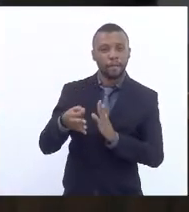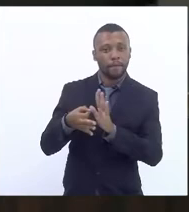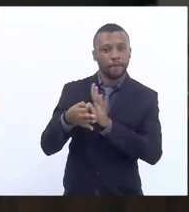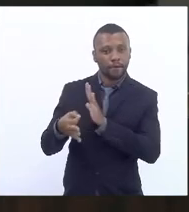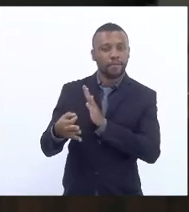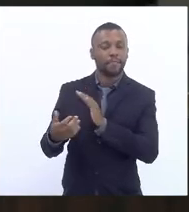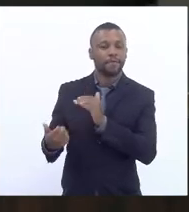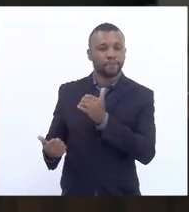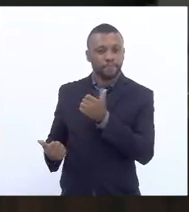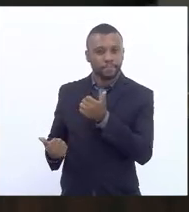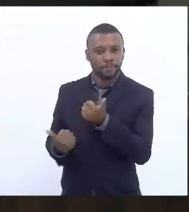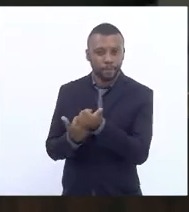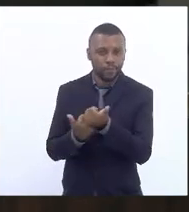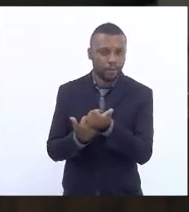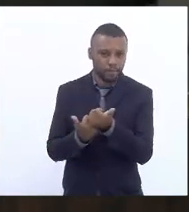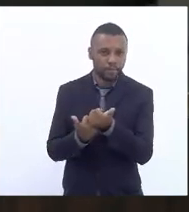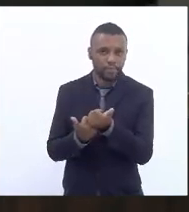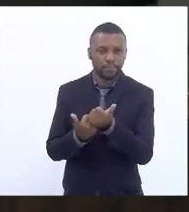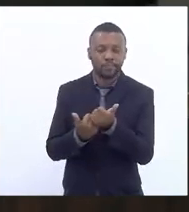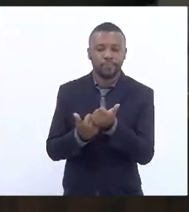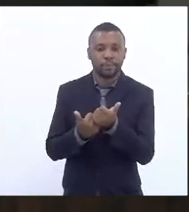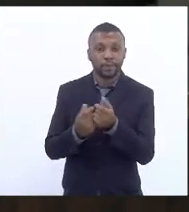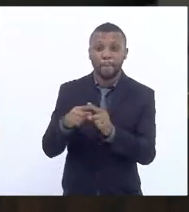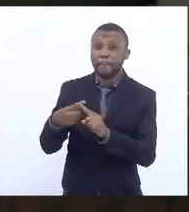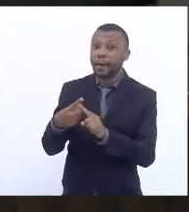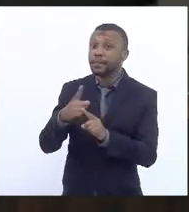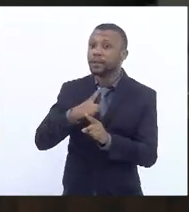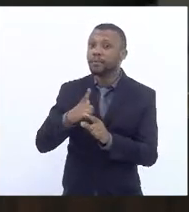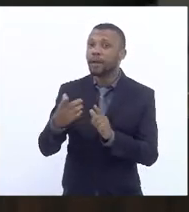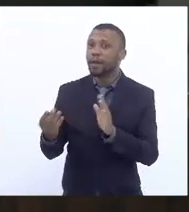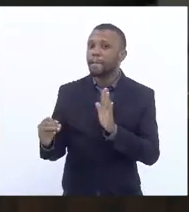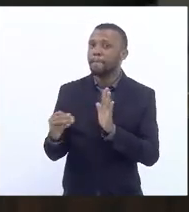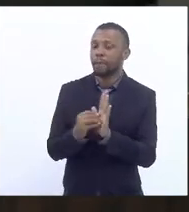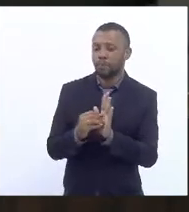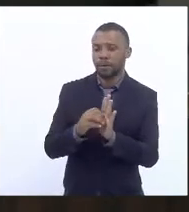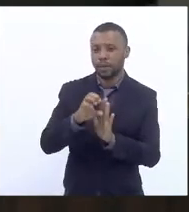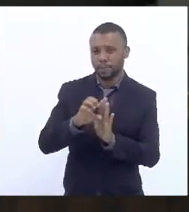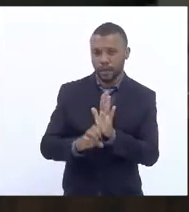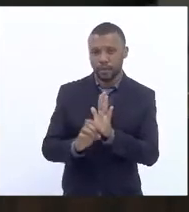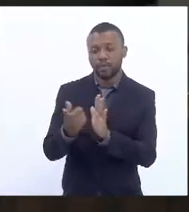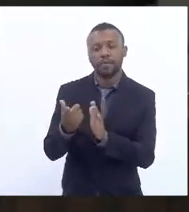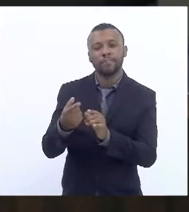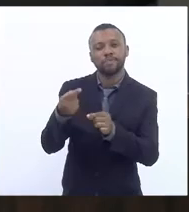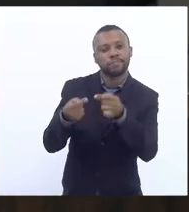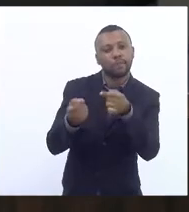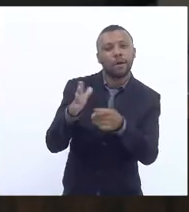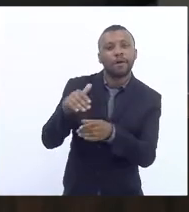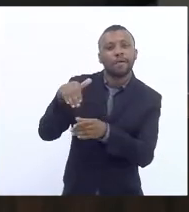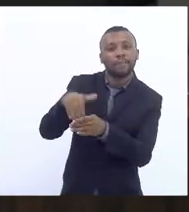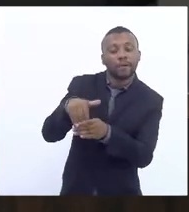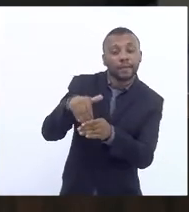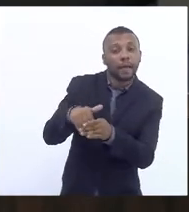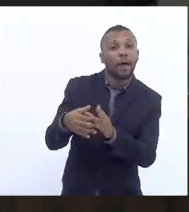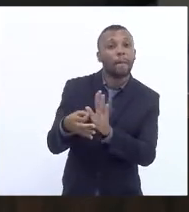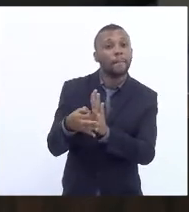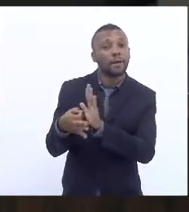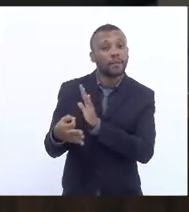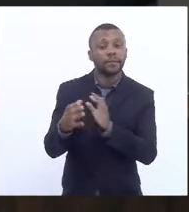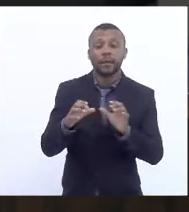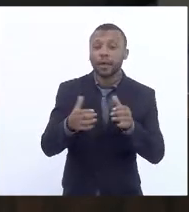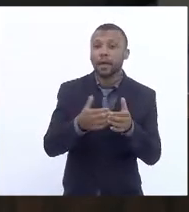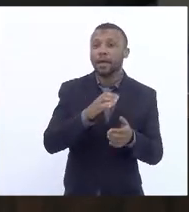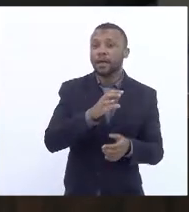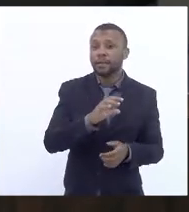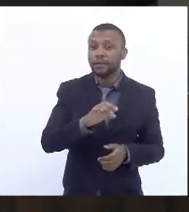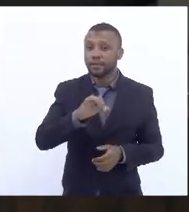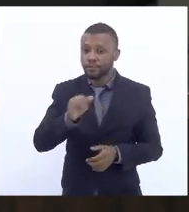O parecer da CCJ foi favorável com emendas. Então, vamos votar em votação o parecer da CCJ com